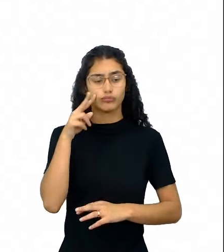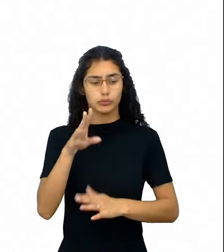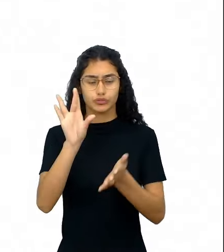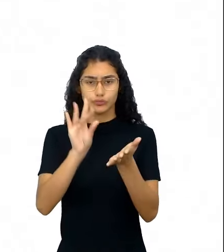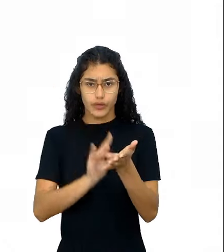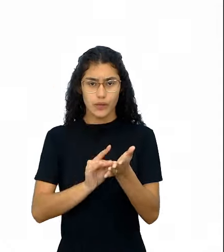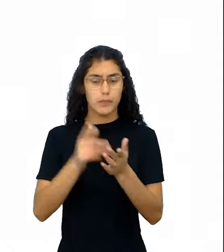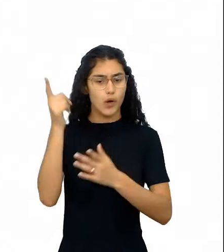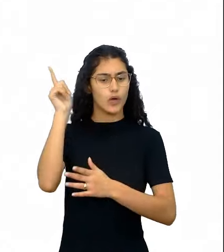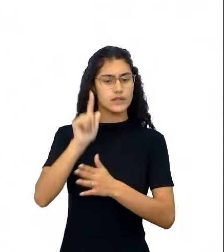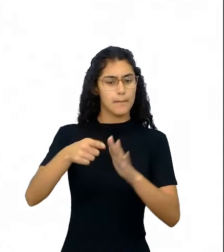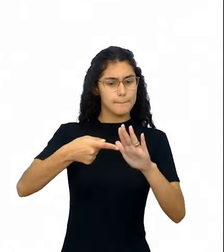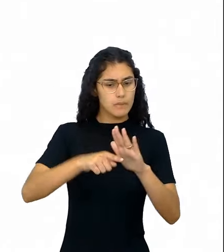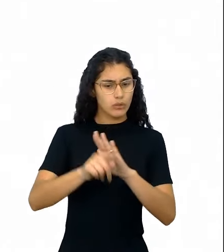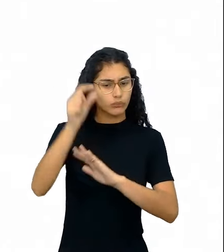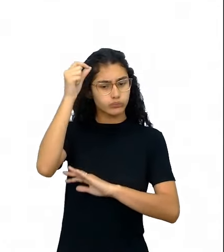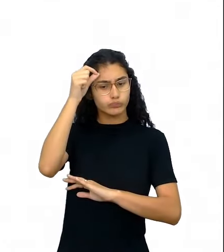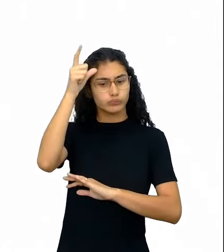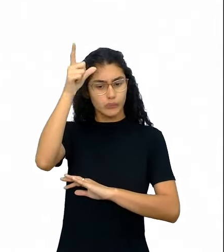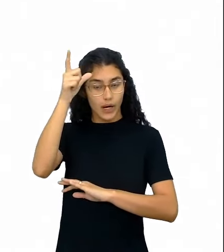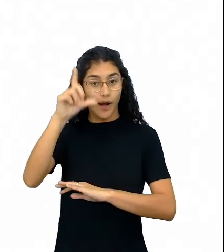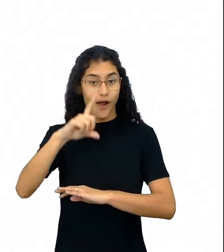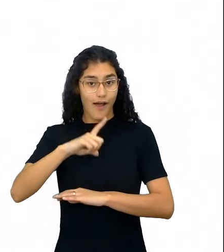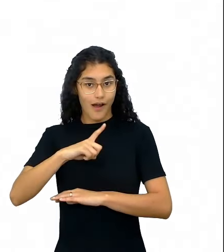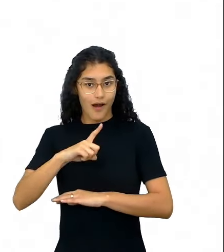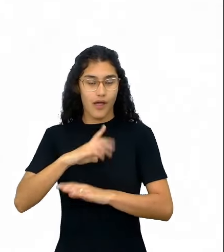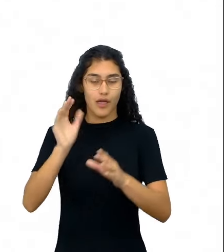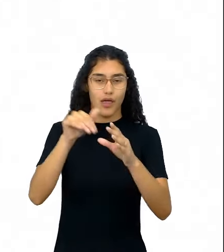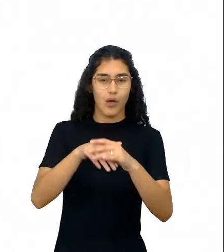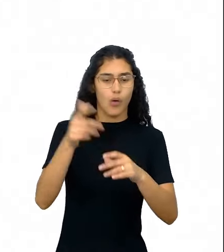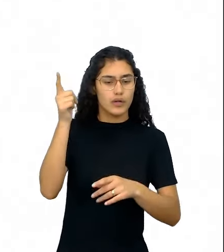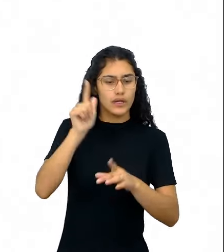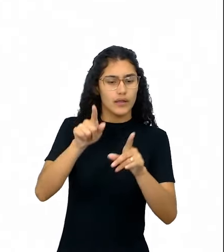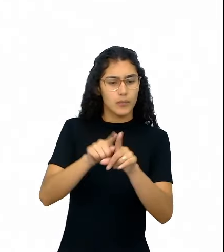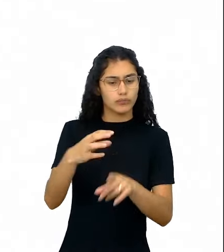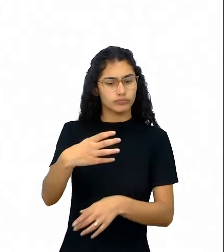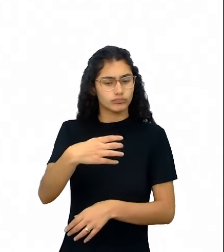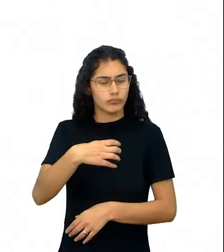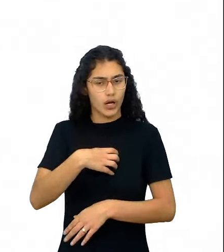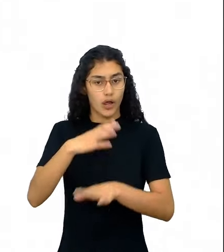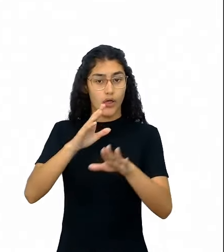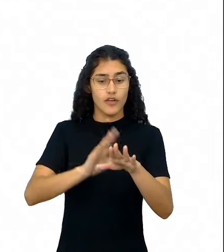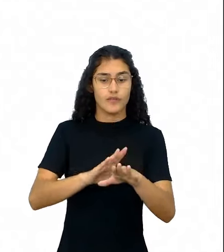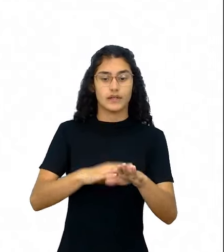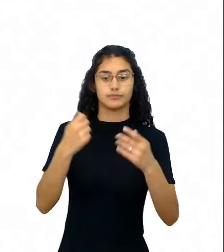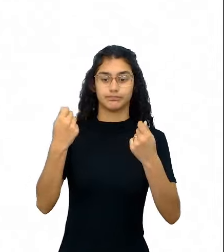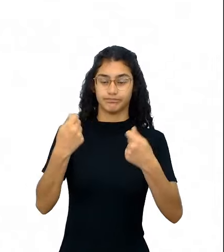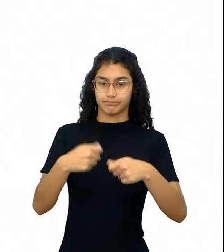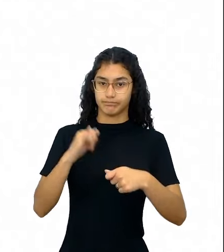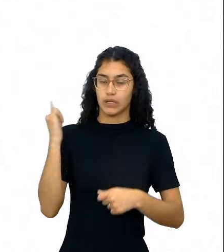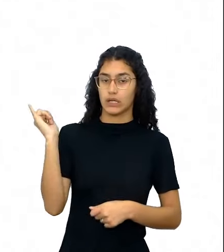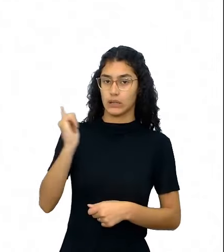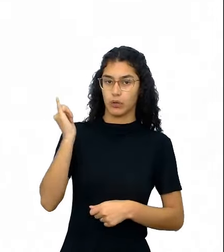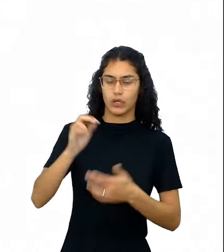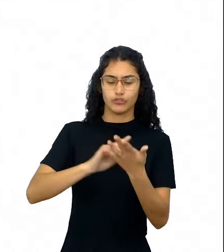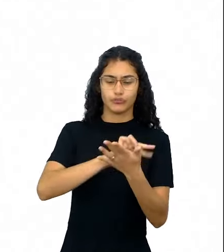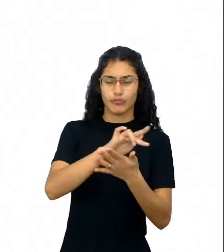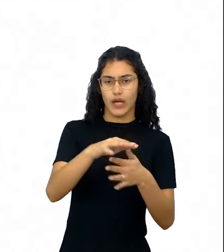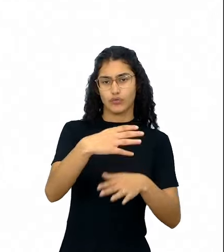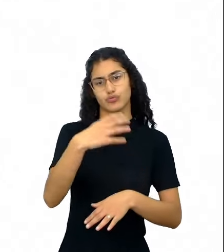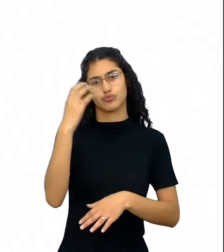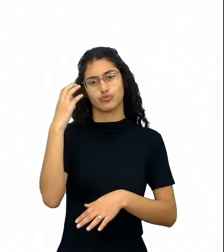para alcançar as profundezas do implícito e dele extrair um sentido, faz-se necessário o recurso de vários sistemas